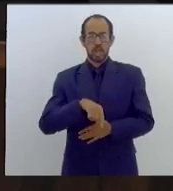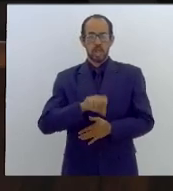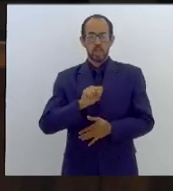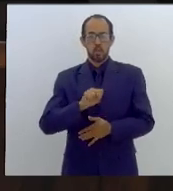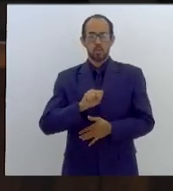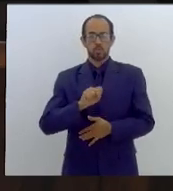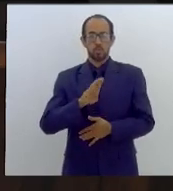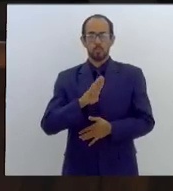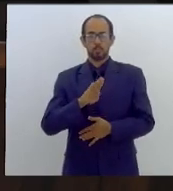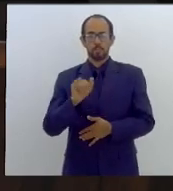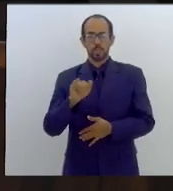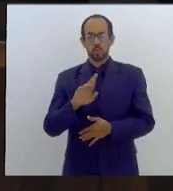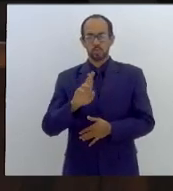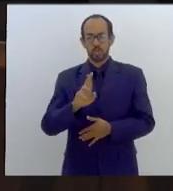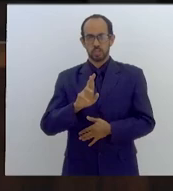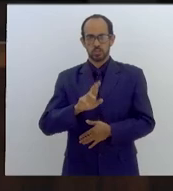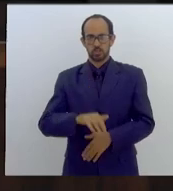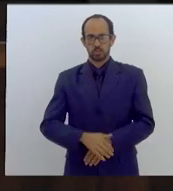de reais.